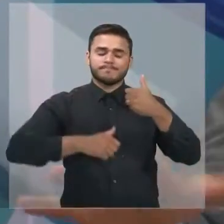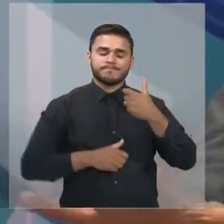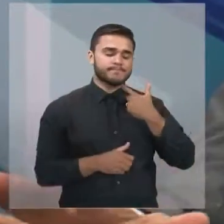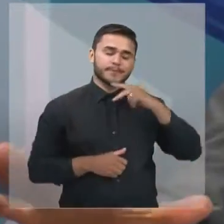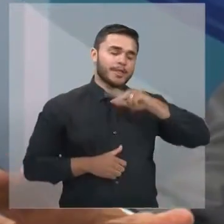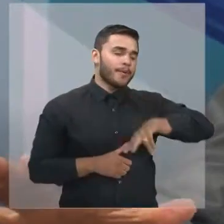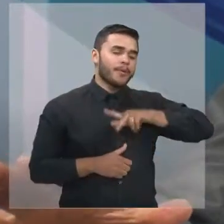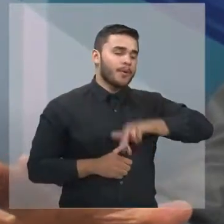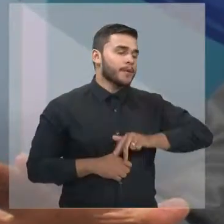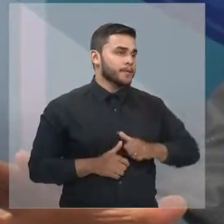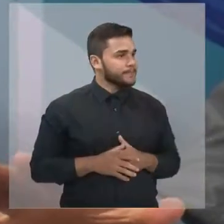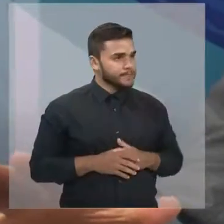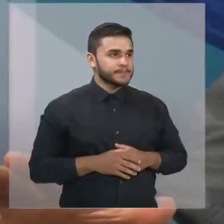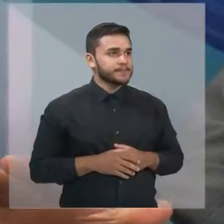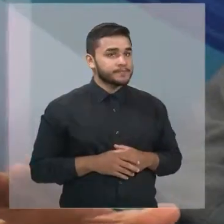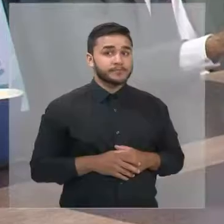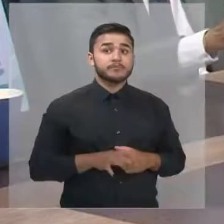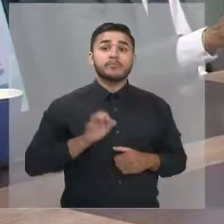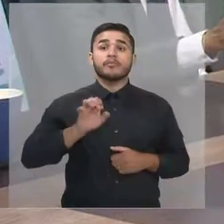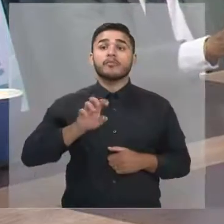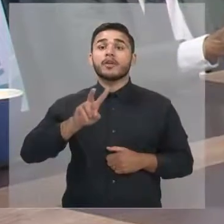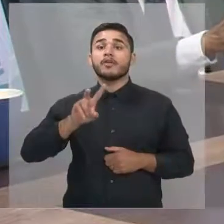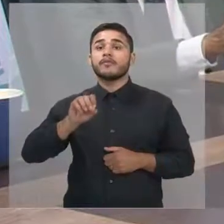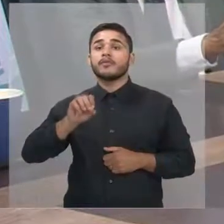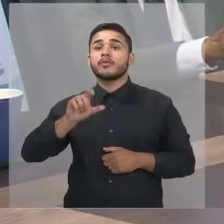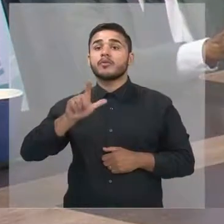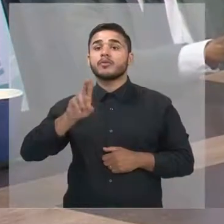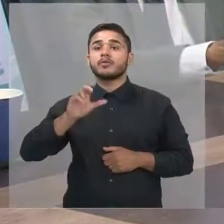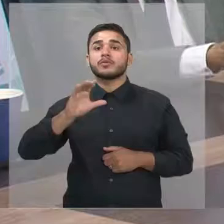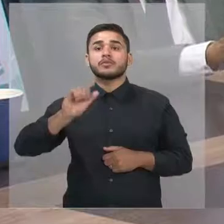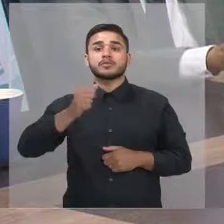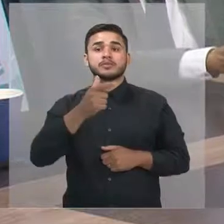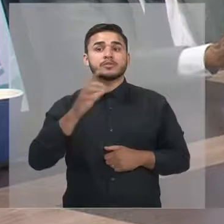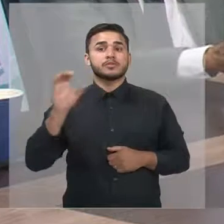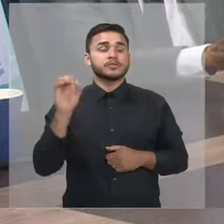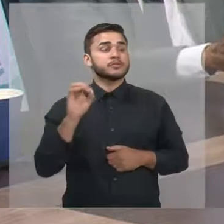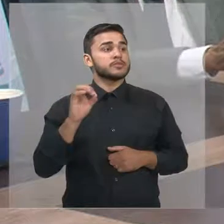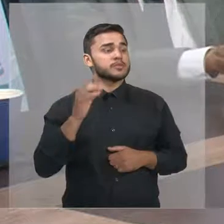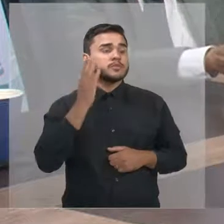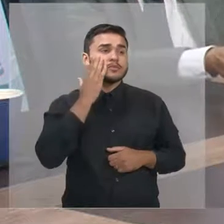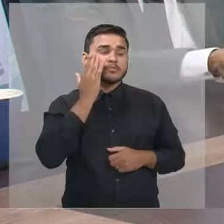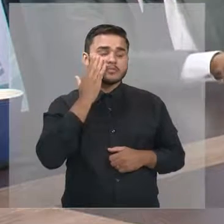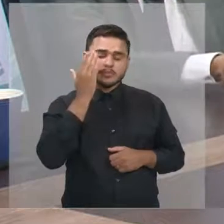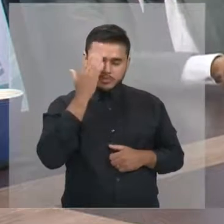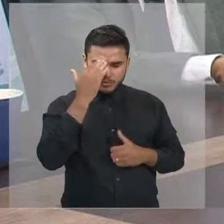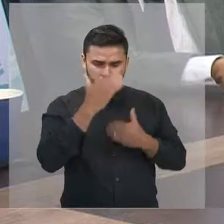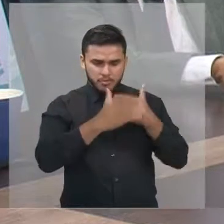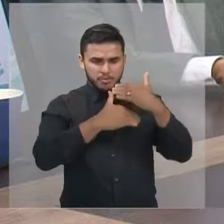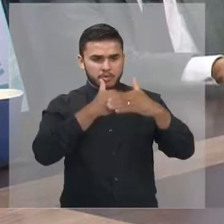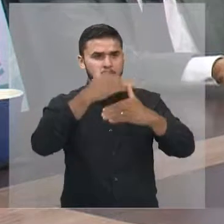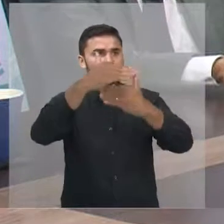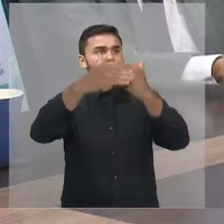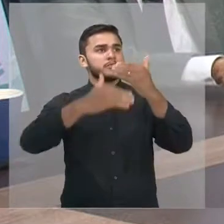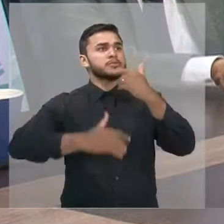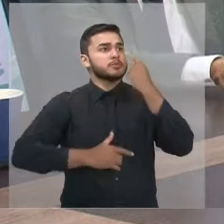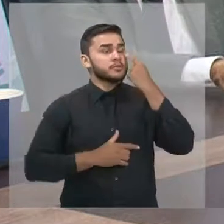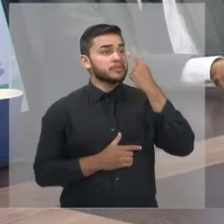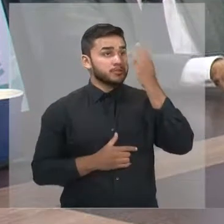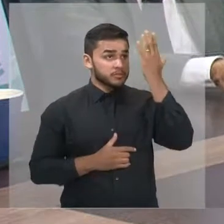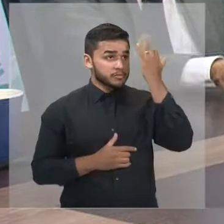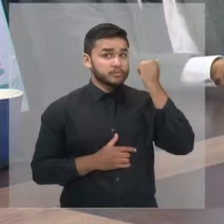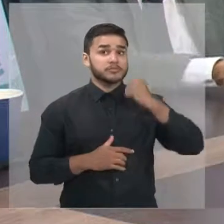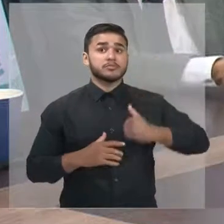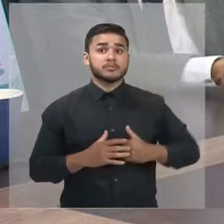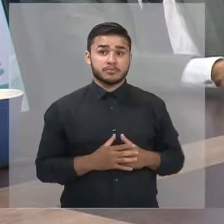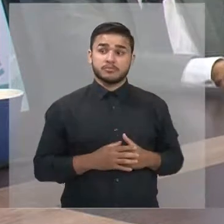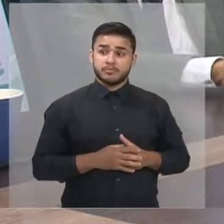superior. Isso não existe. O que existe, a evolução, o Legoff, naquele livro História e Memória, esclarece isso